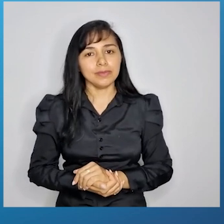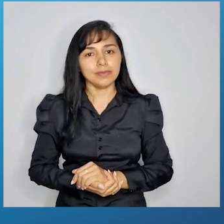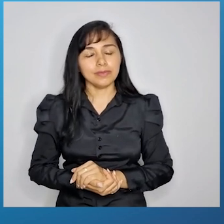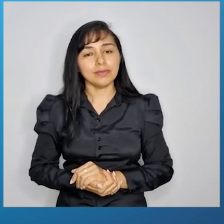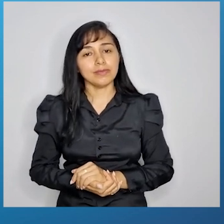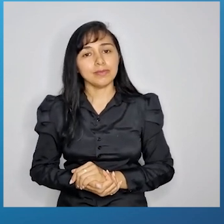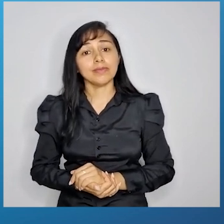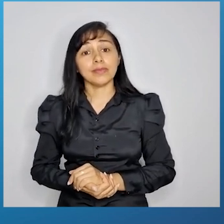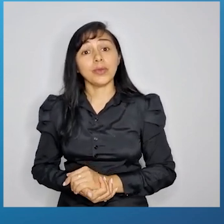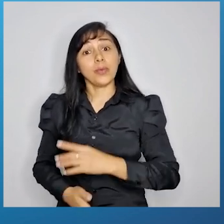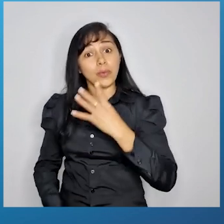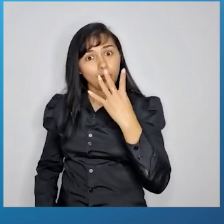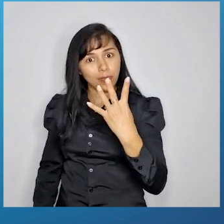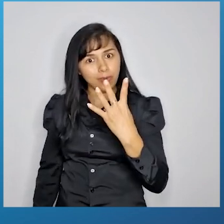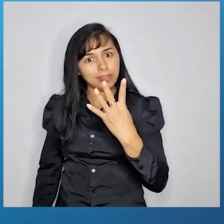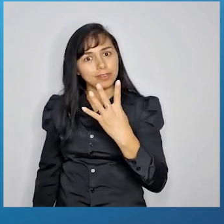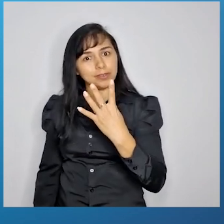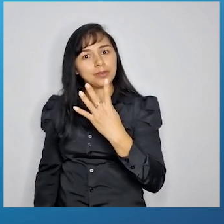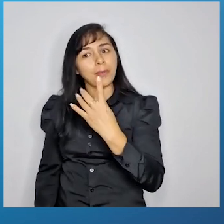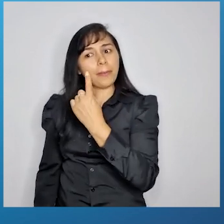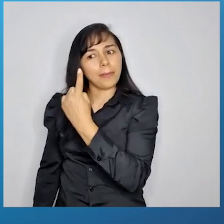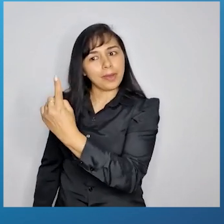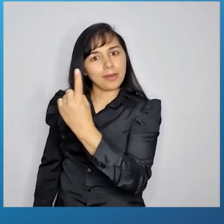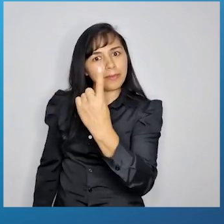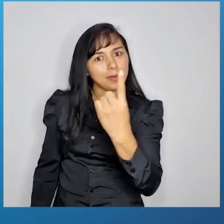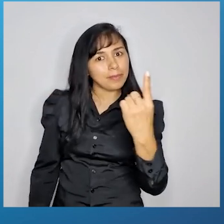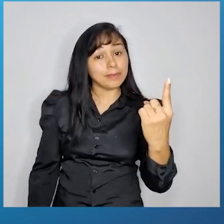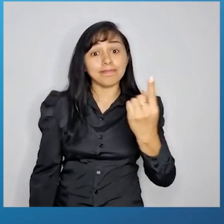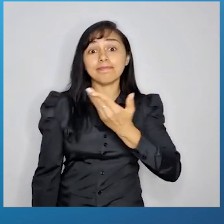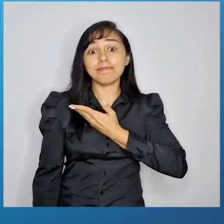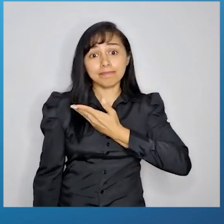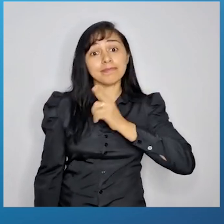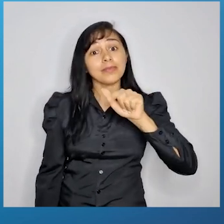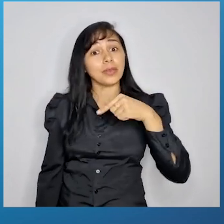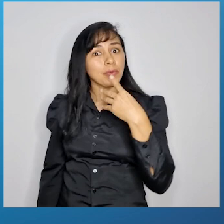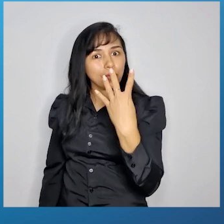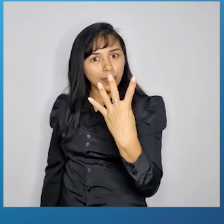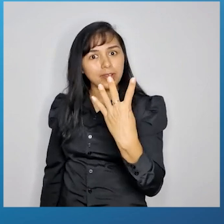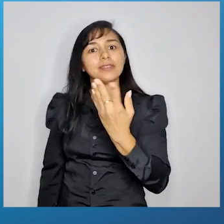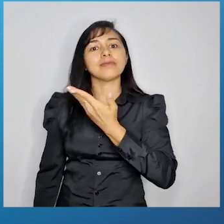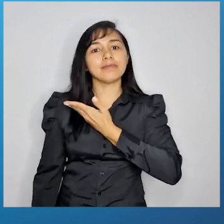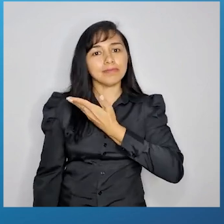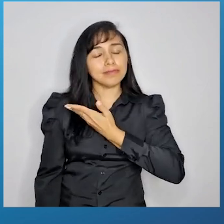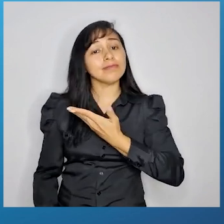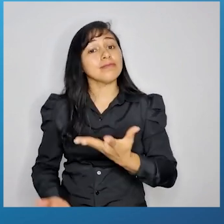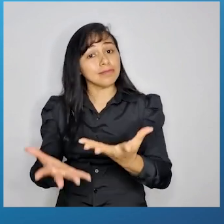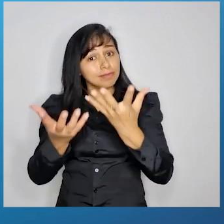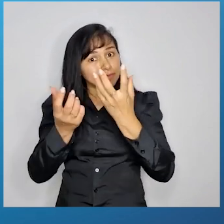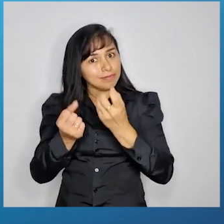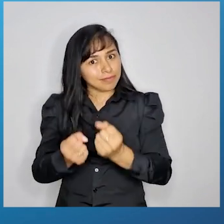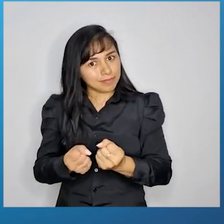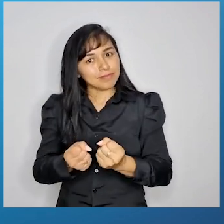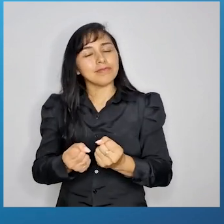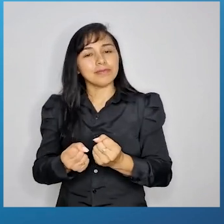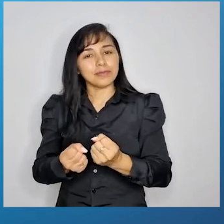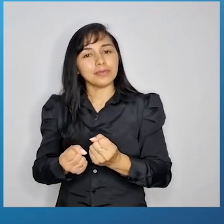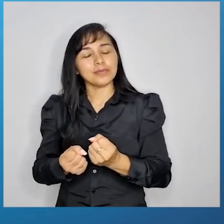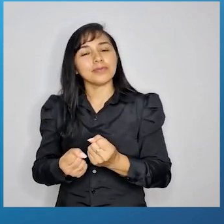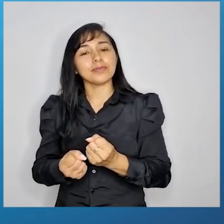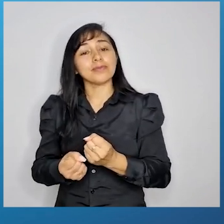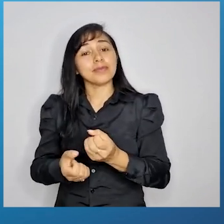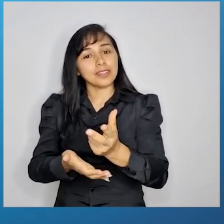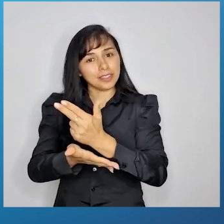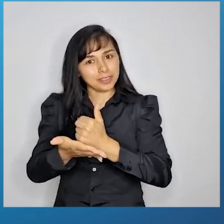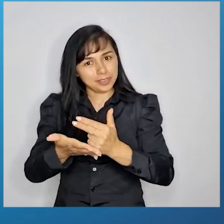é exatamente 4. 4 é a quantidade de amigos que